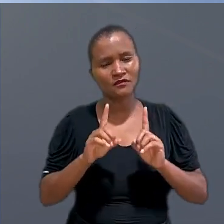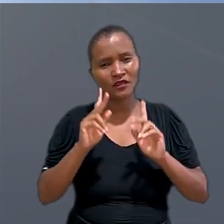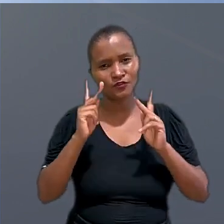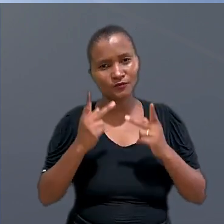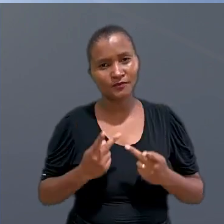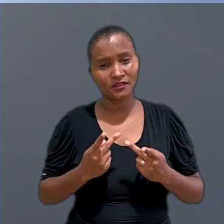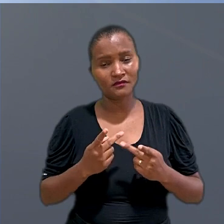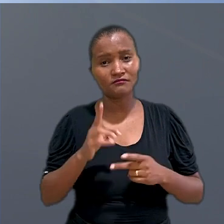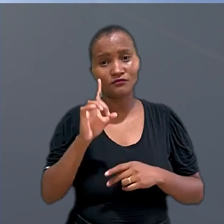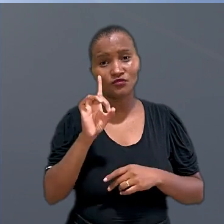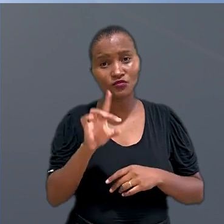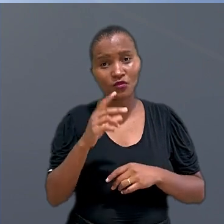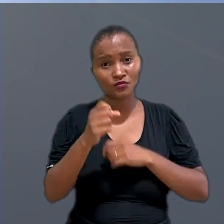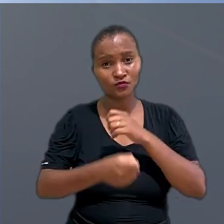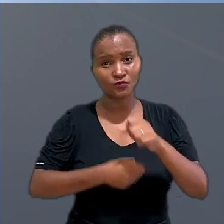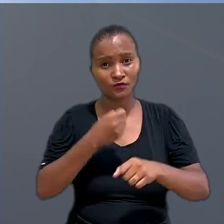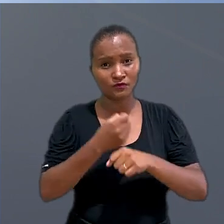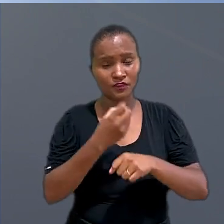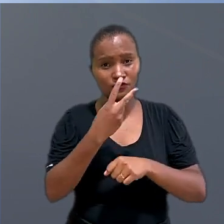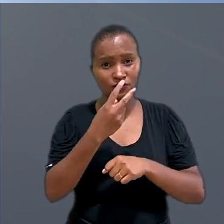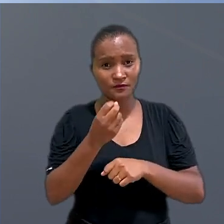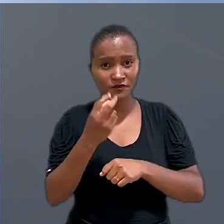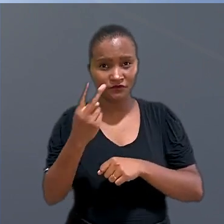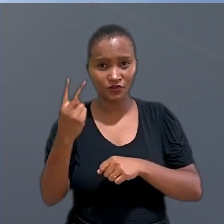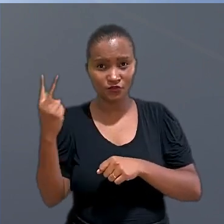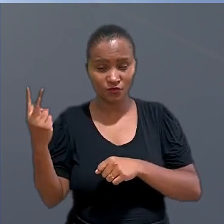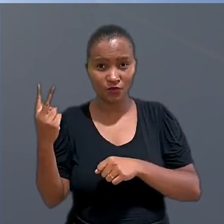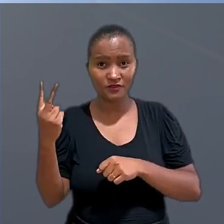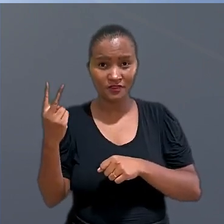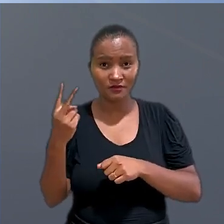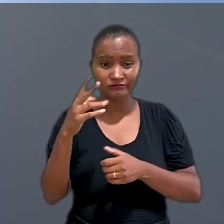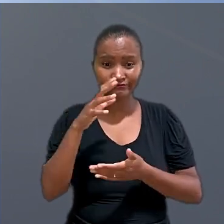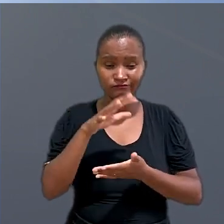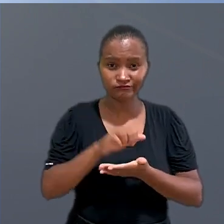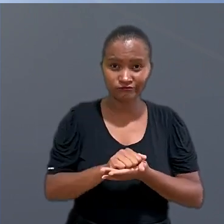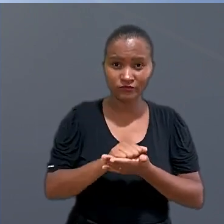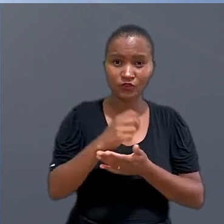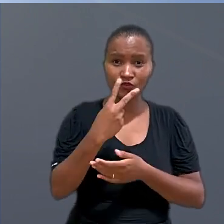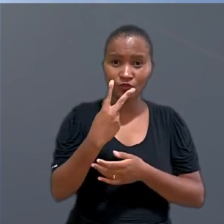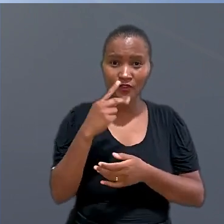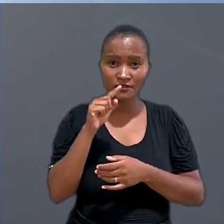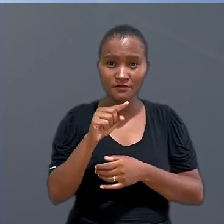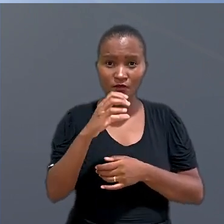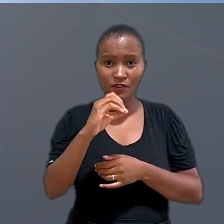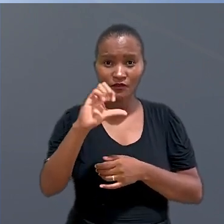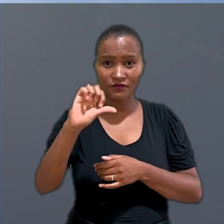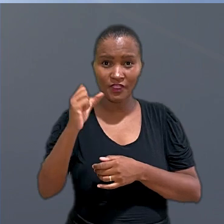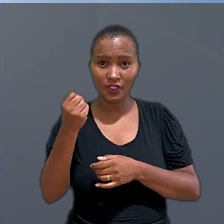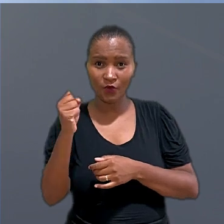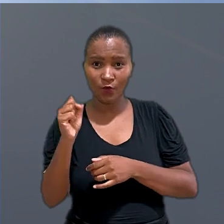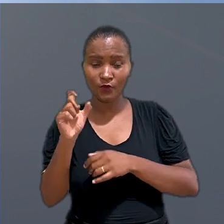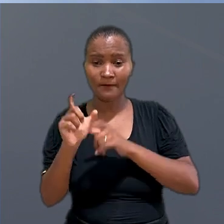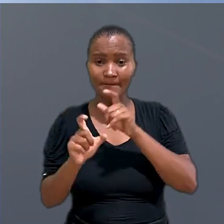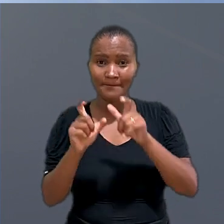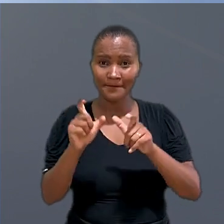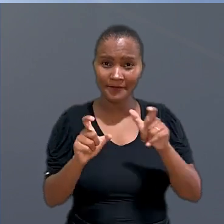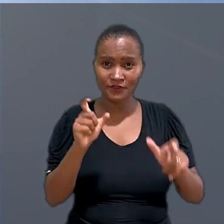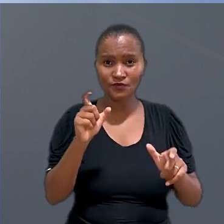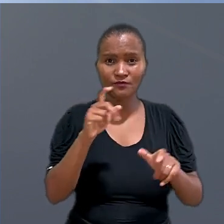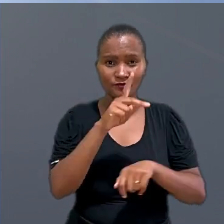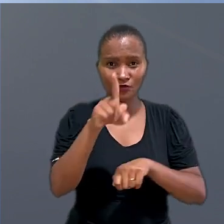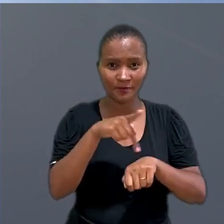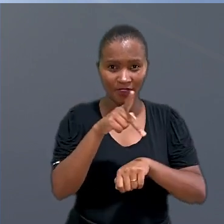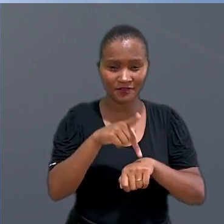humana. Só no ano de 2022, foram registrados 2.098 casos no país e até agosto